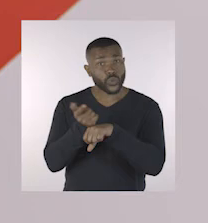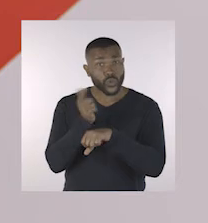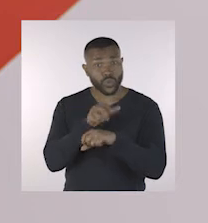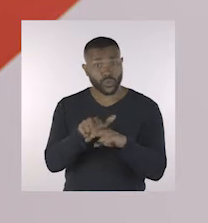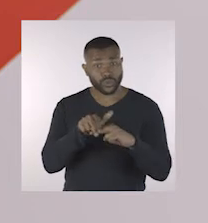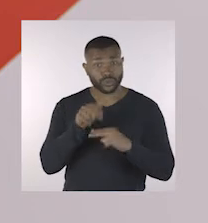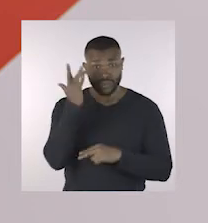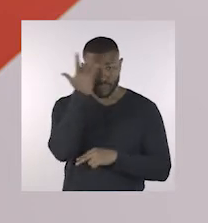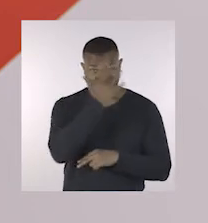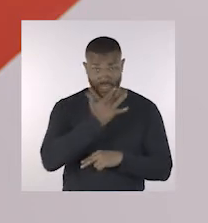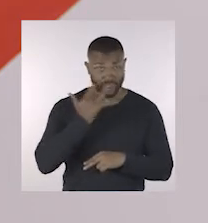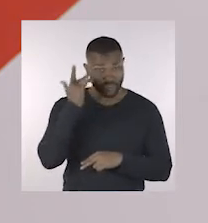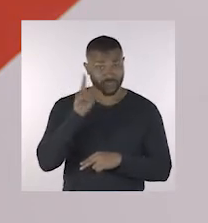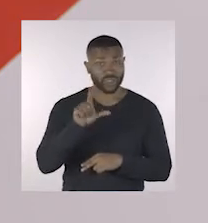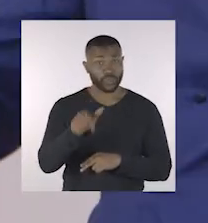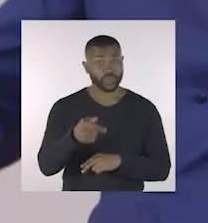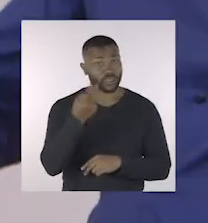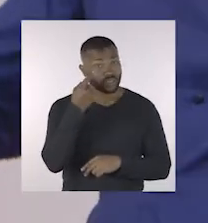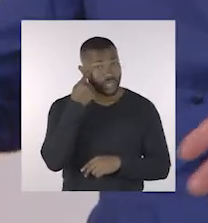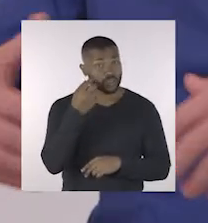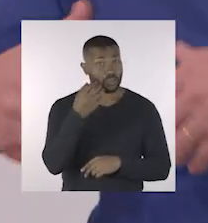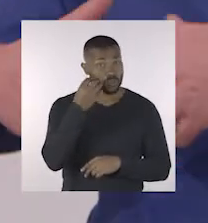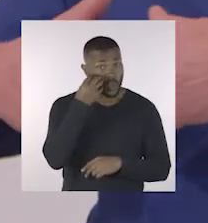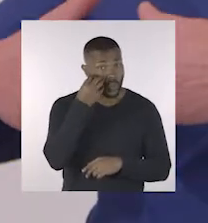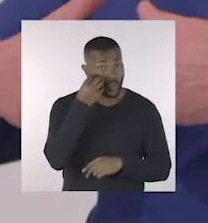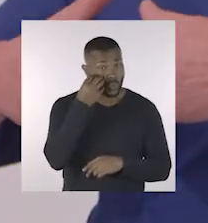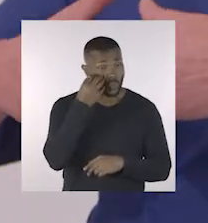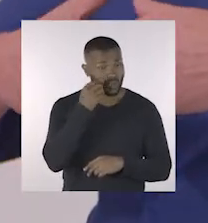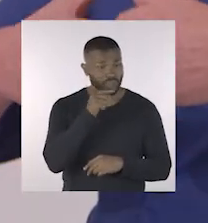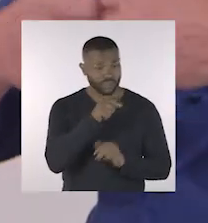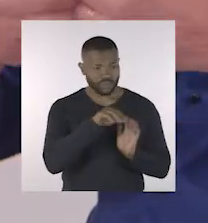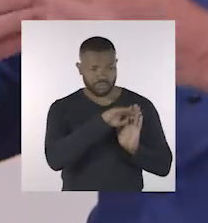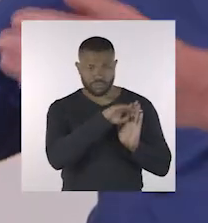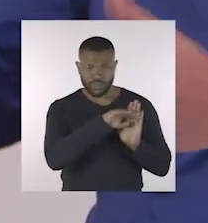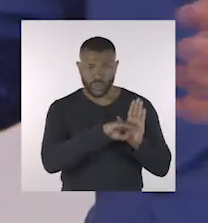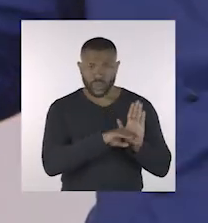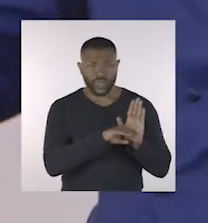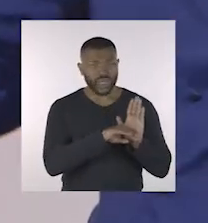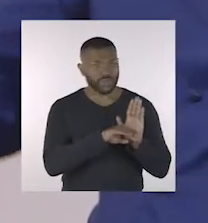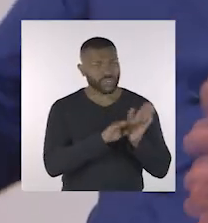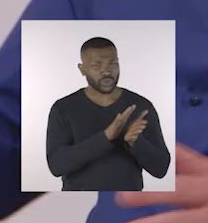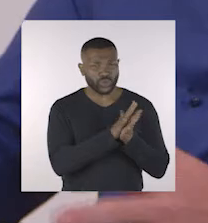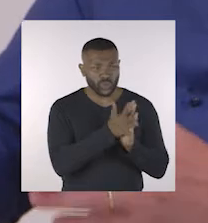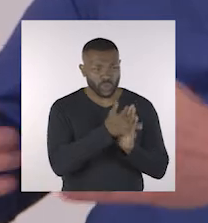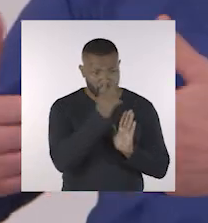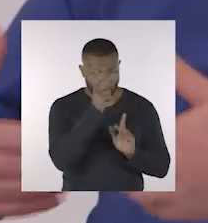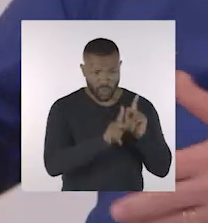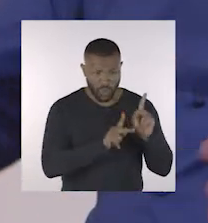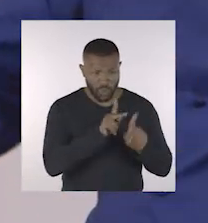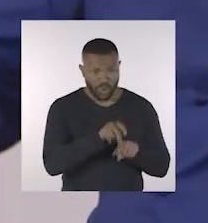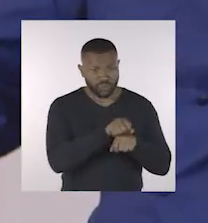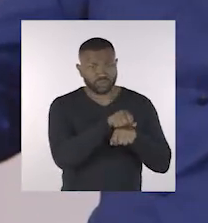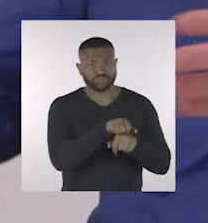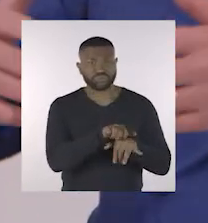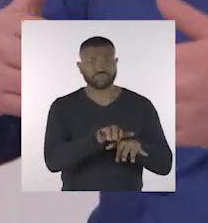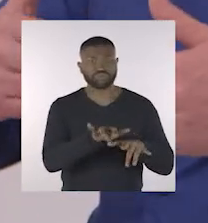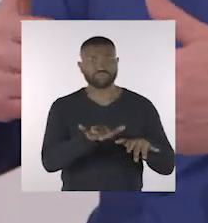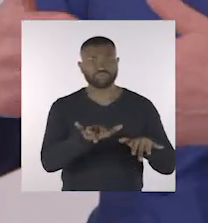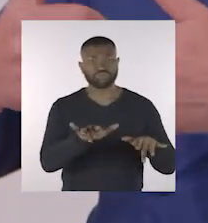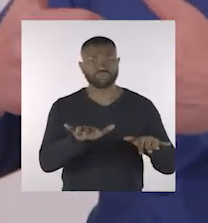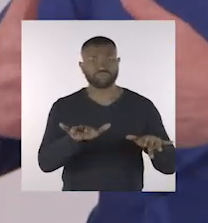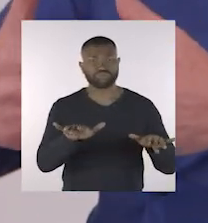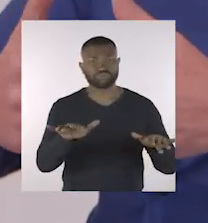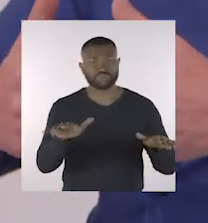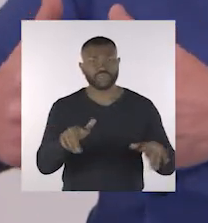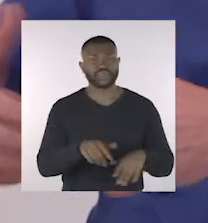internacionalmente do Haddad que o dólar e o buracos abertos abertos Eles simplesmente esparramar as pessoas